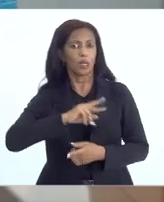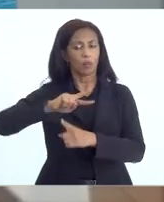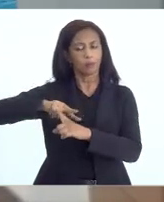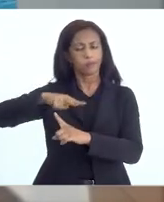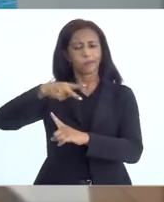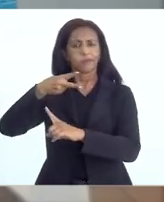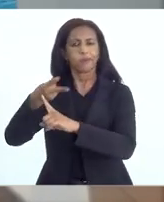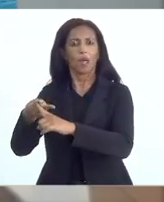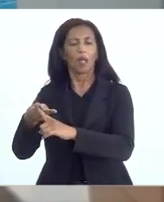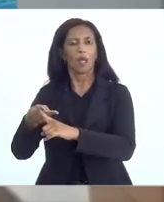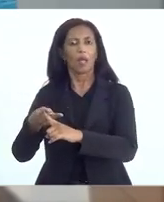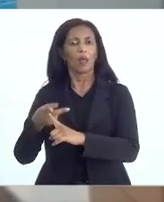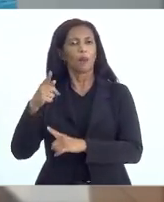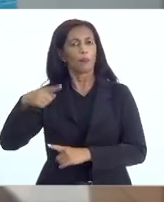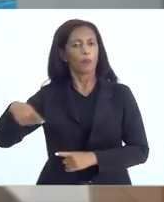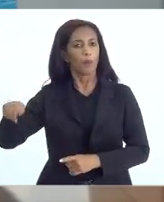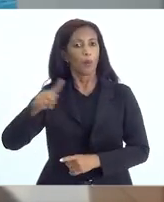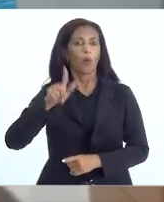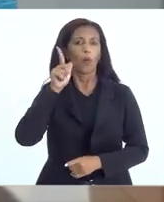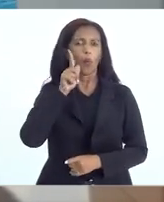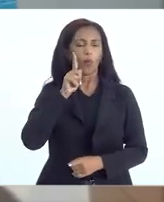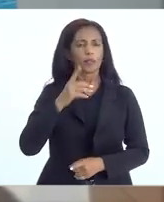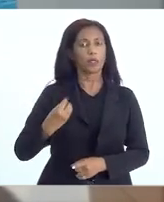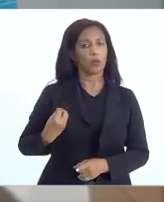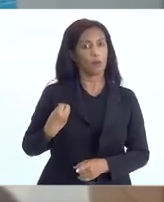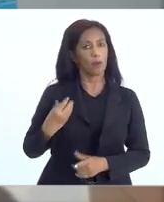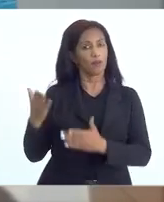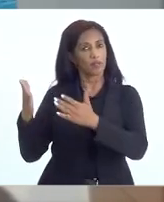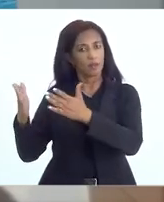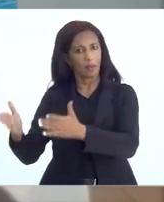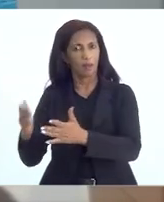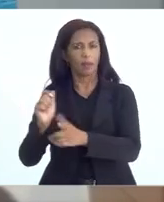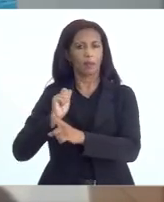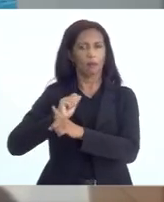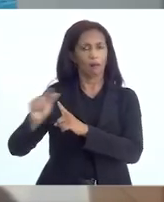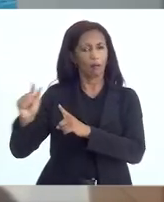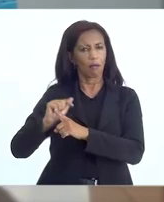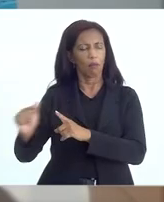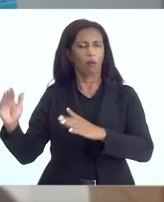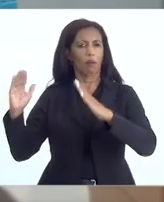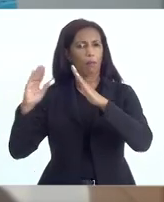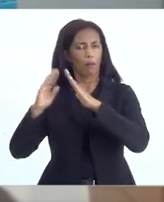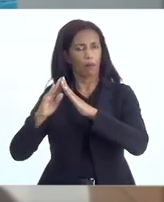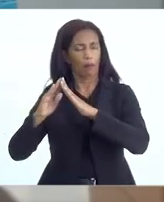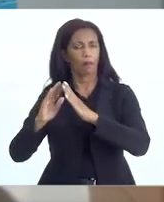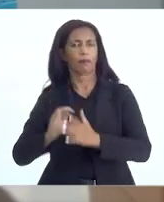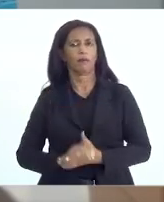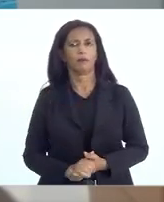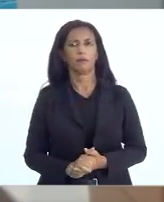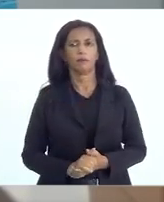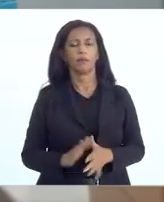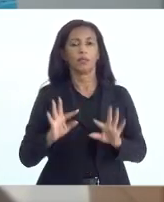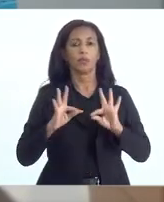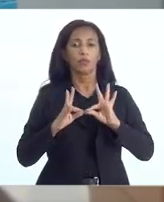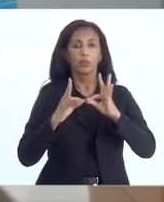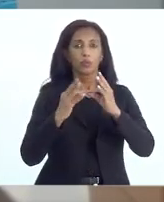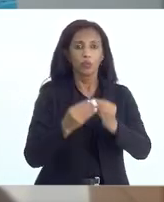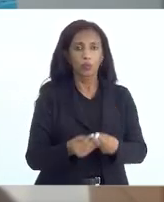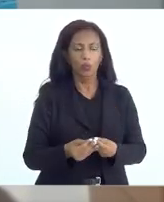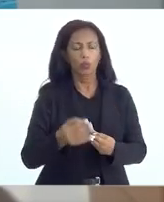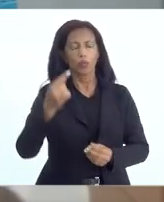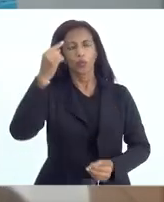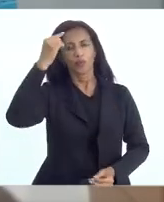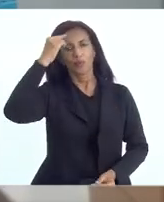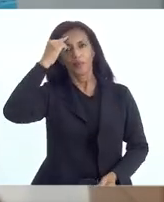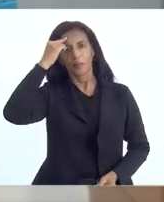para ele poder construir uma vida lá alugar uma moradia decente Então tudo isso a gente